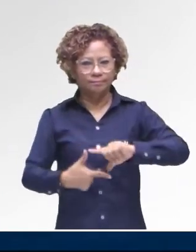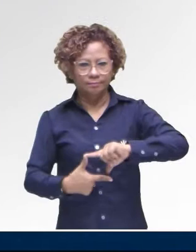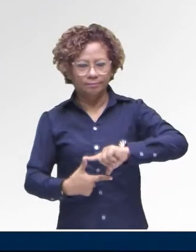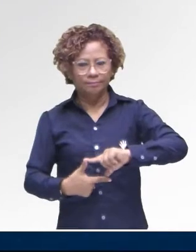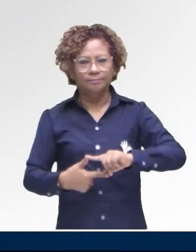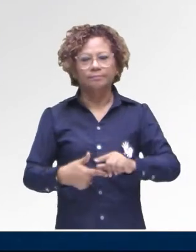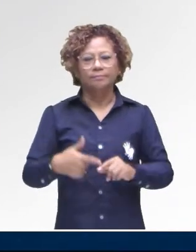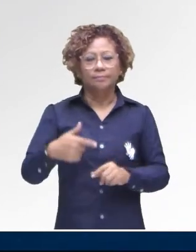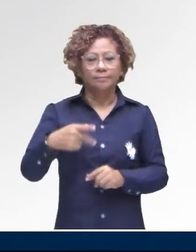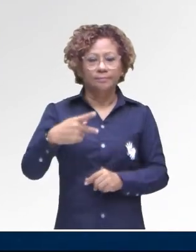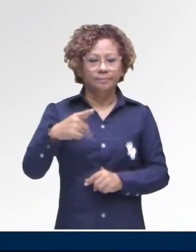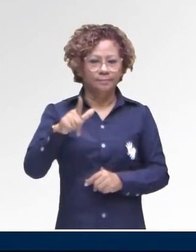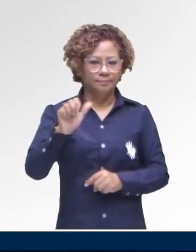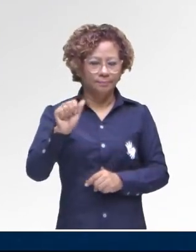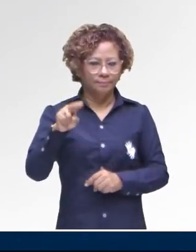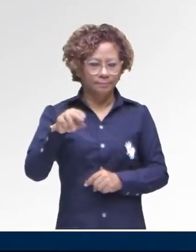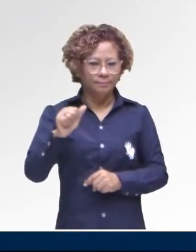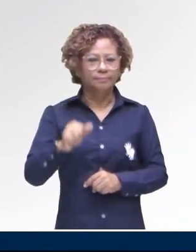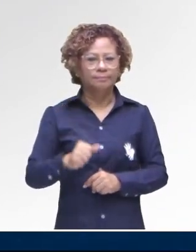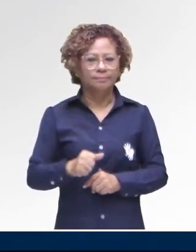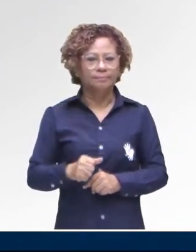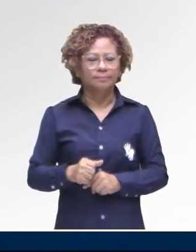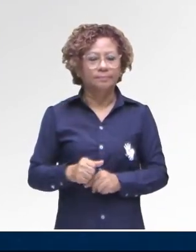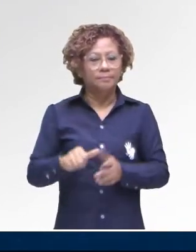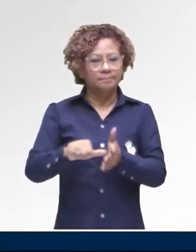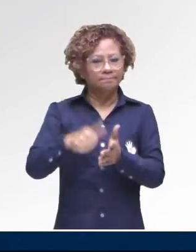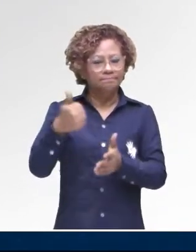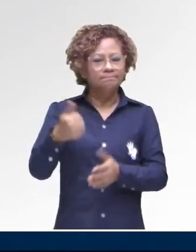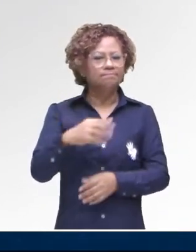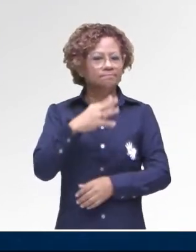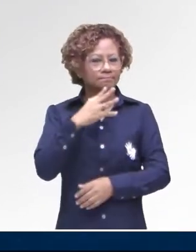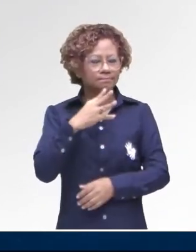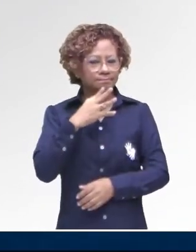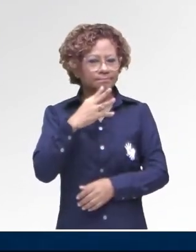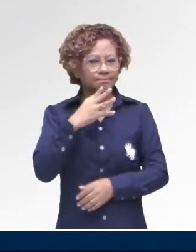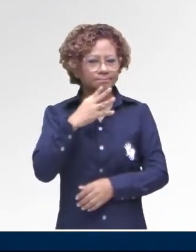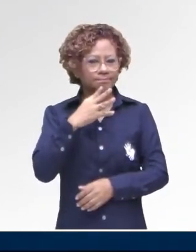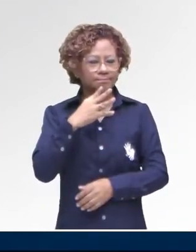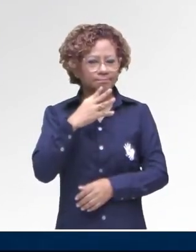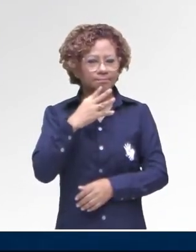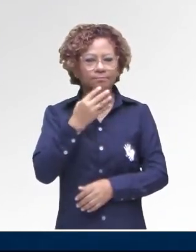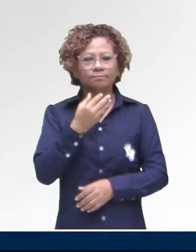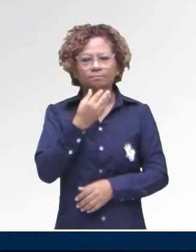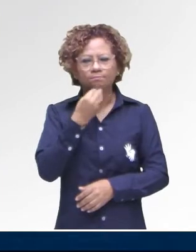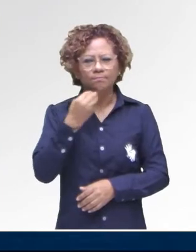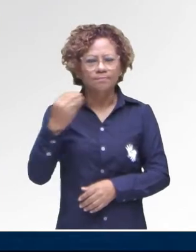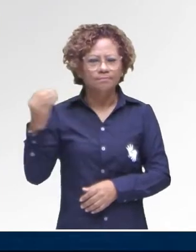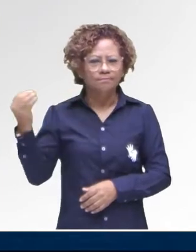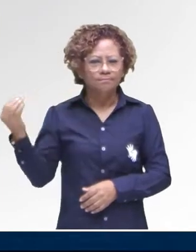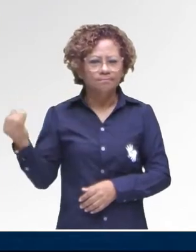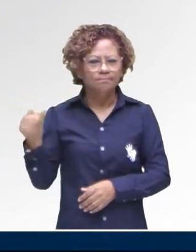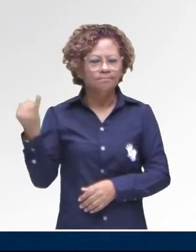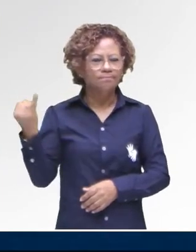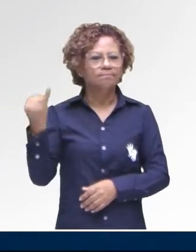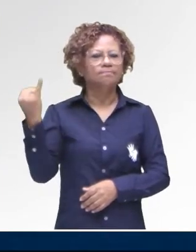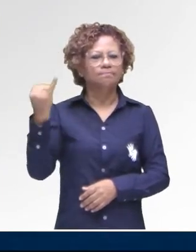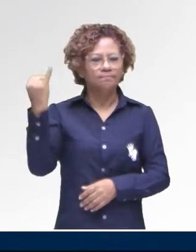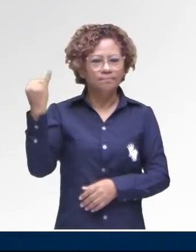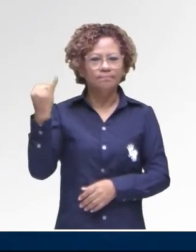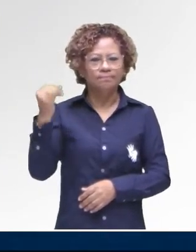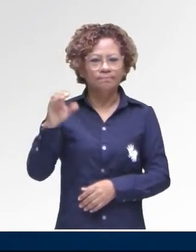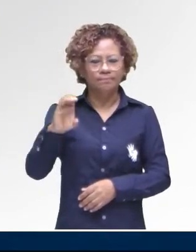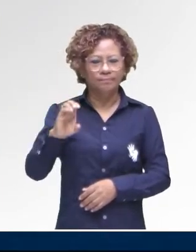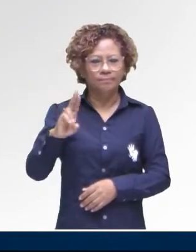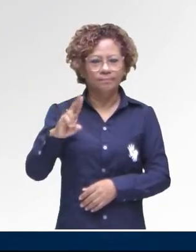pouco sobre um cara muito importante. Euclides foi um matemático lá de Alexandria, no Egito. Ele